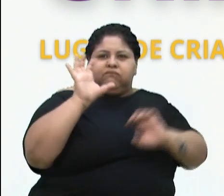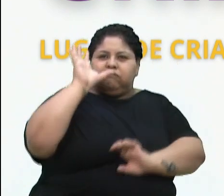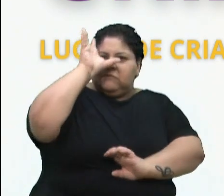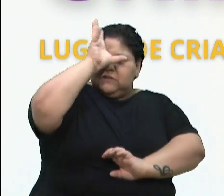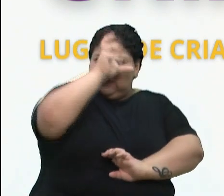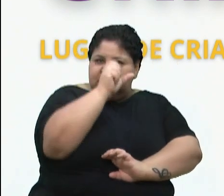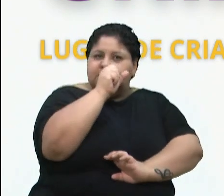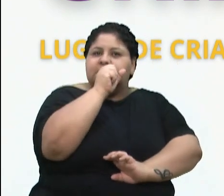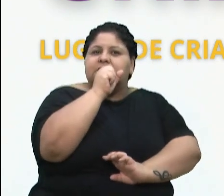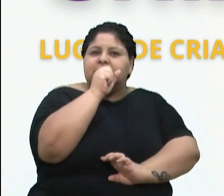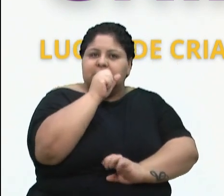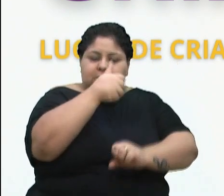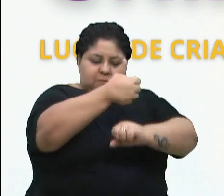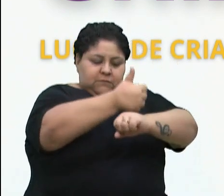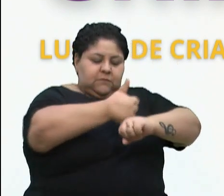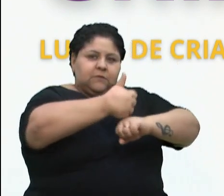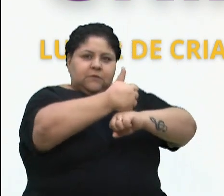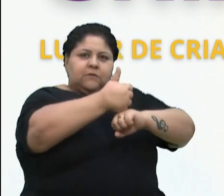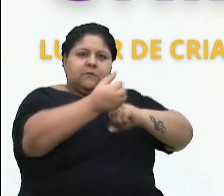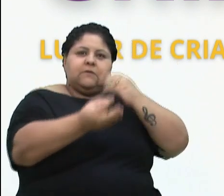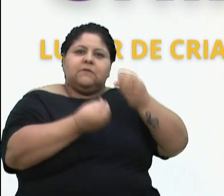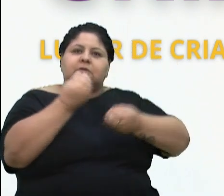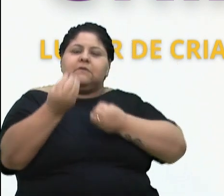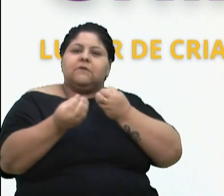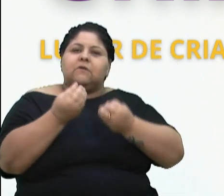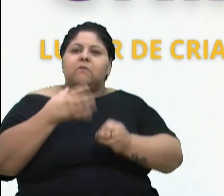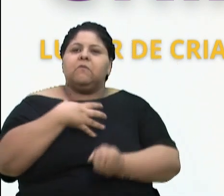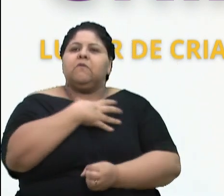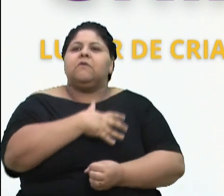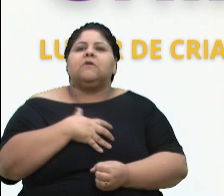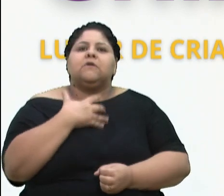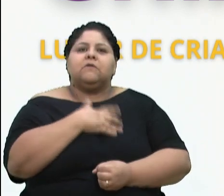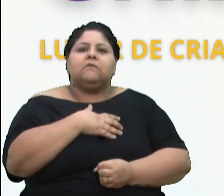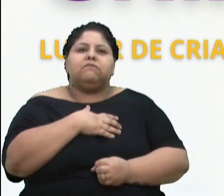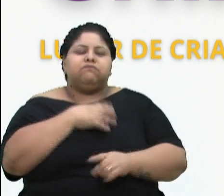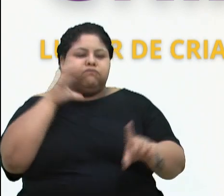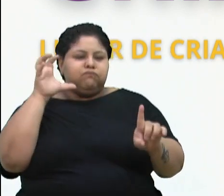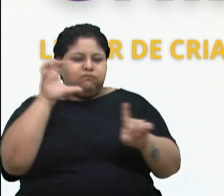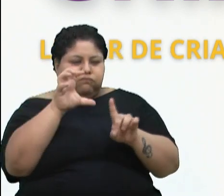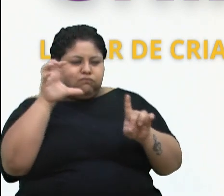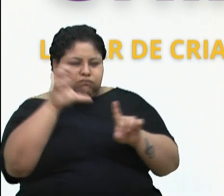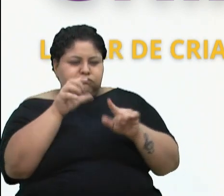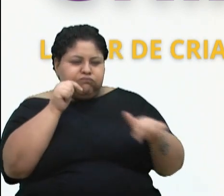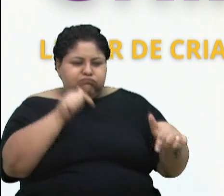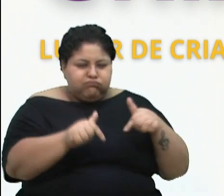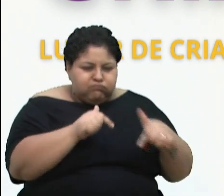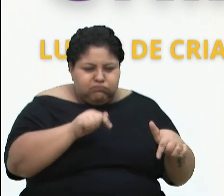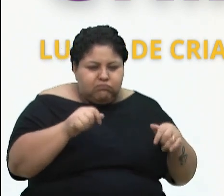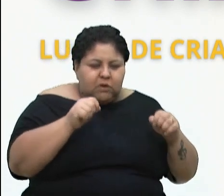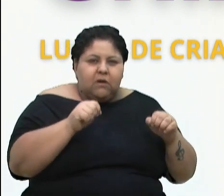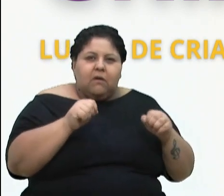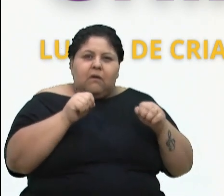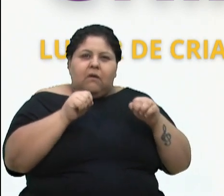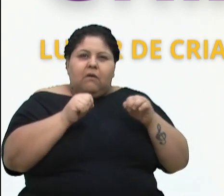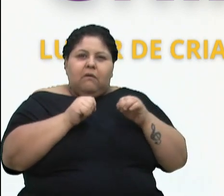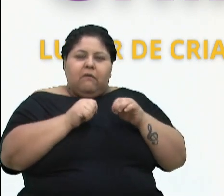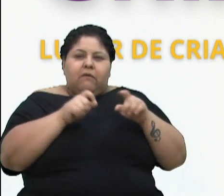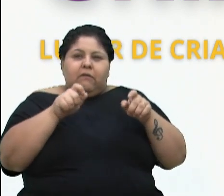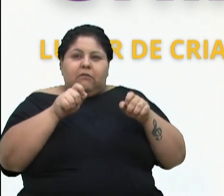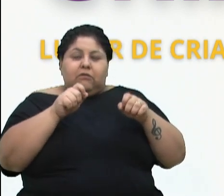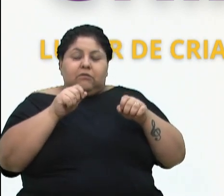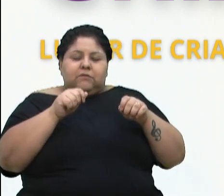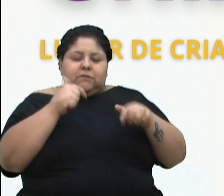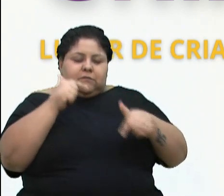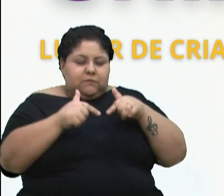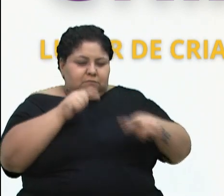aprendizagem profissional como uma forma de combate ao trabalho, à exploração do trabalho